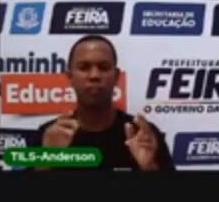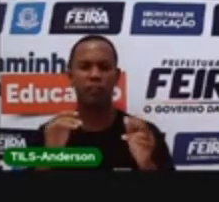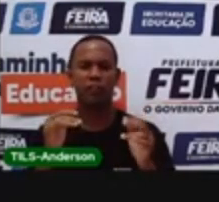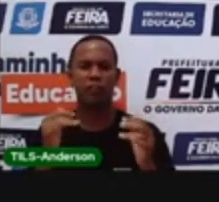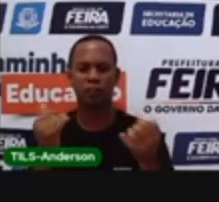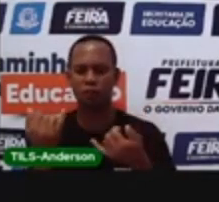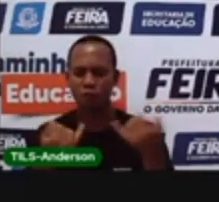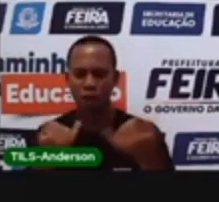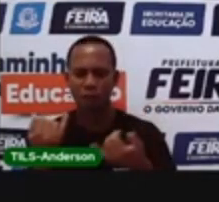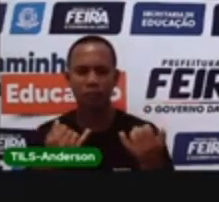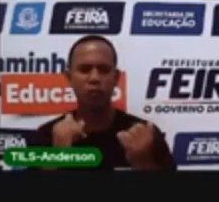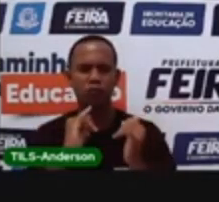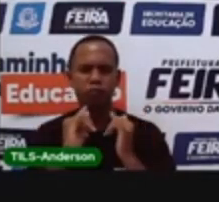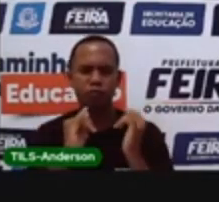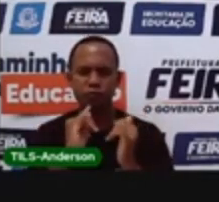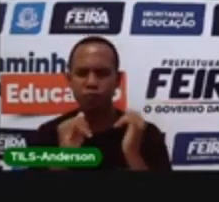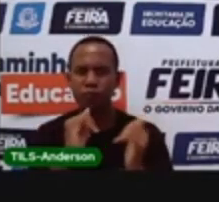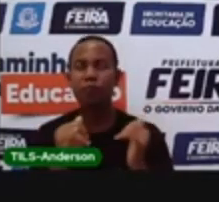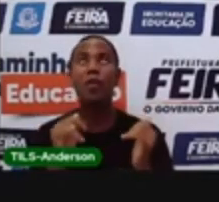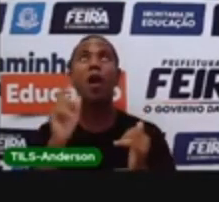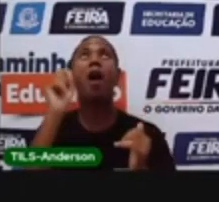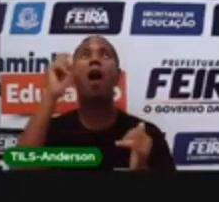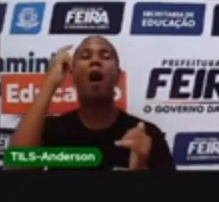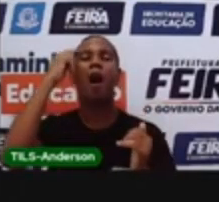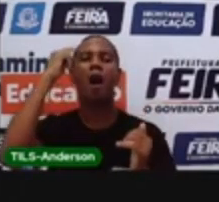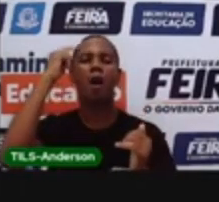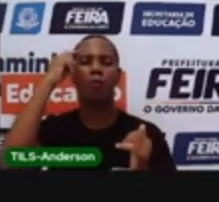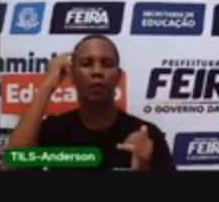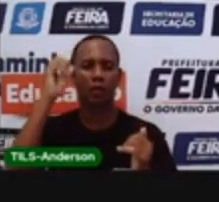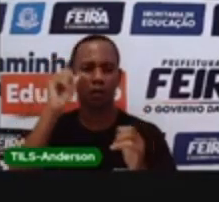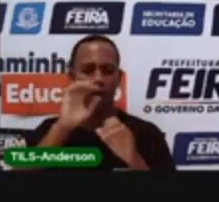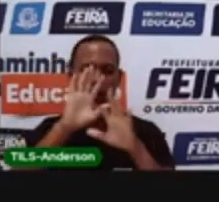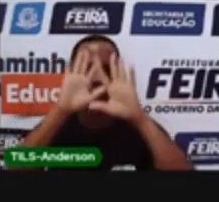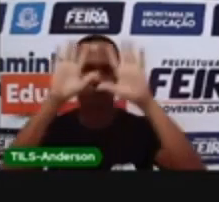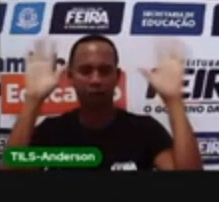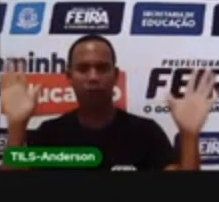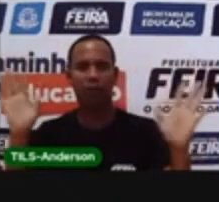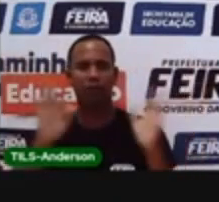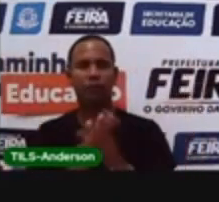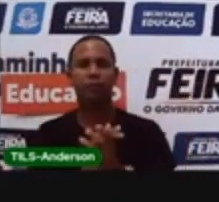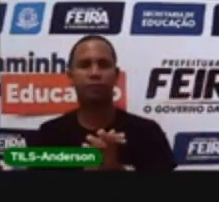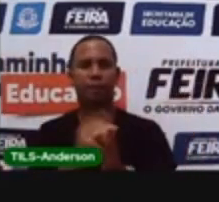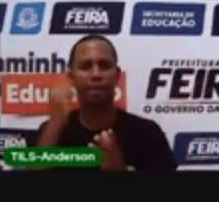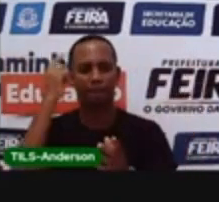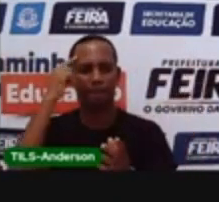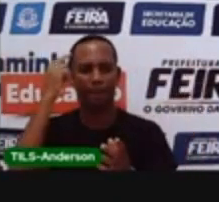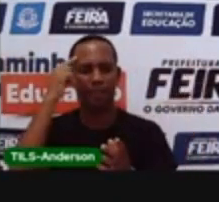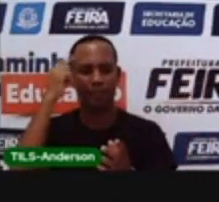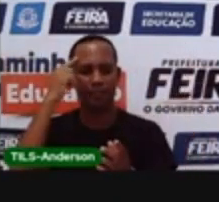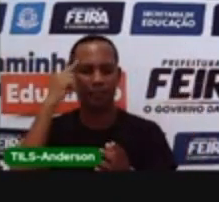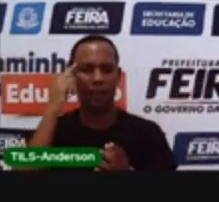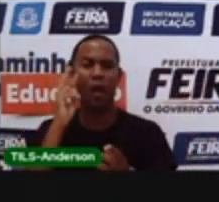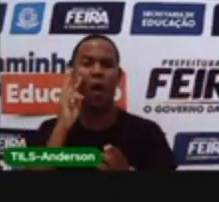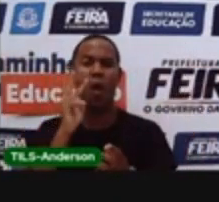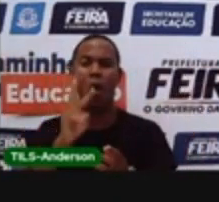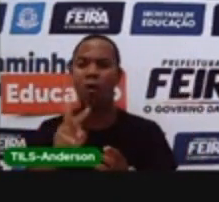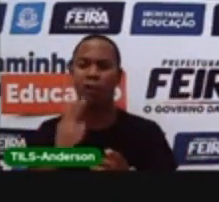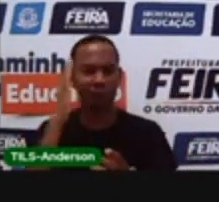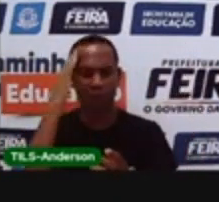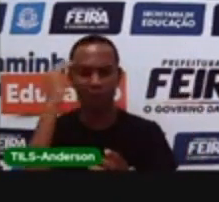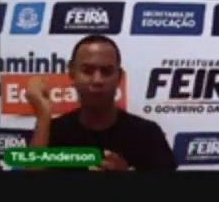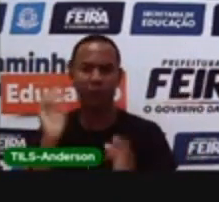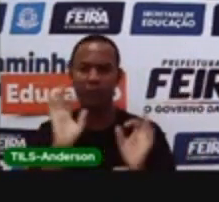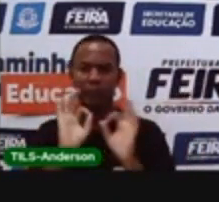coisas, para poder fazer vocês, ó, começarem a abrir os pensamentos, e olha, eu não sabia